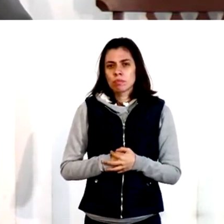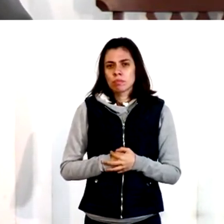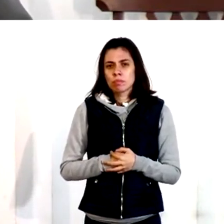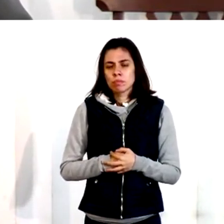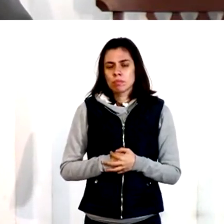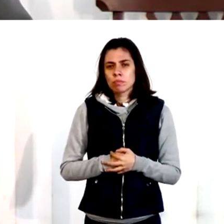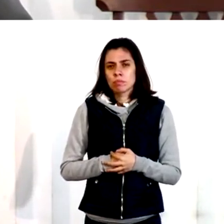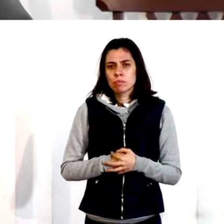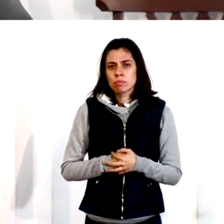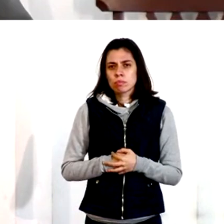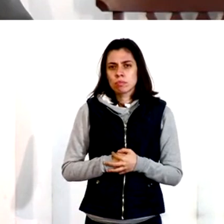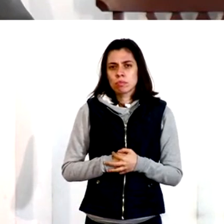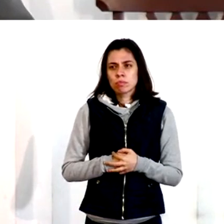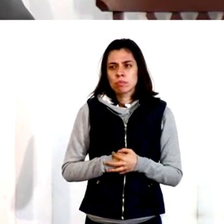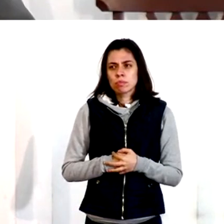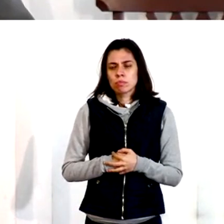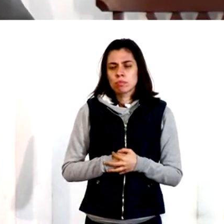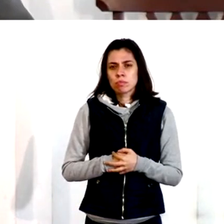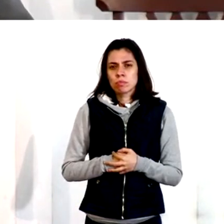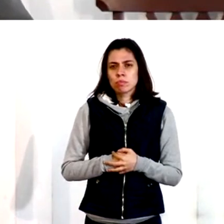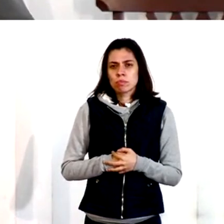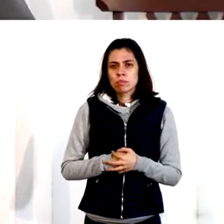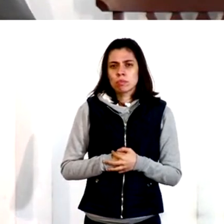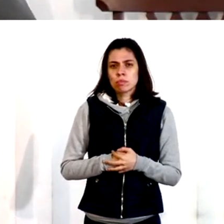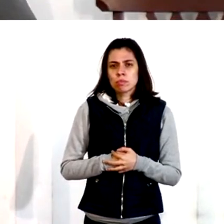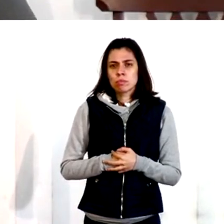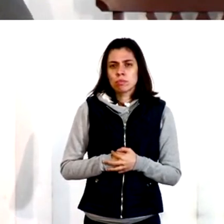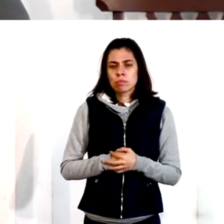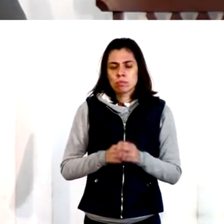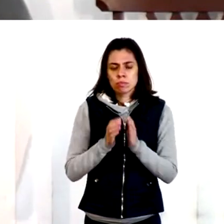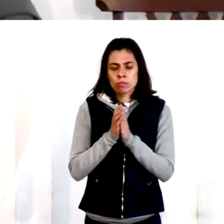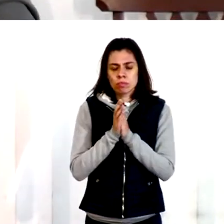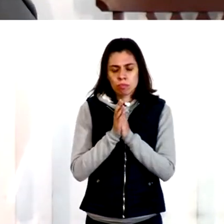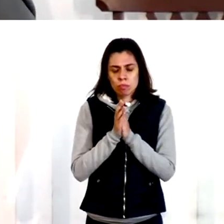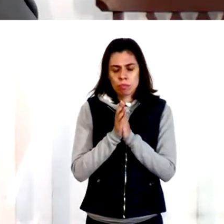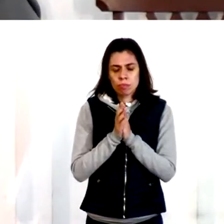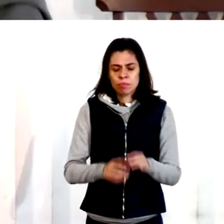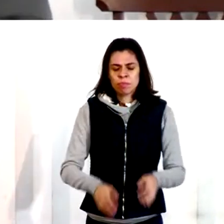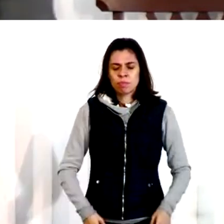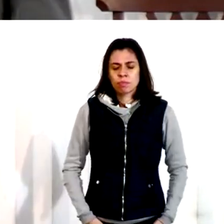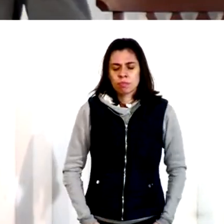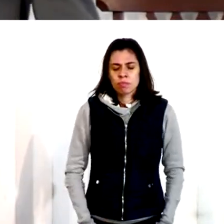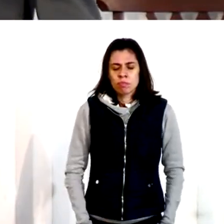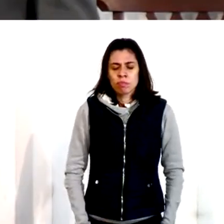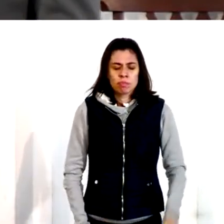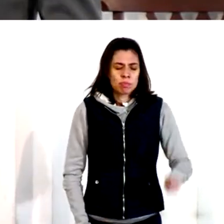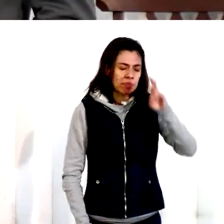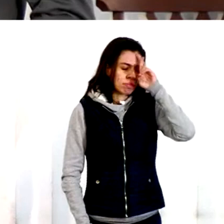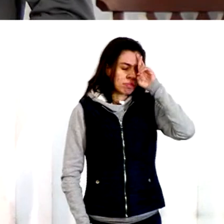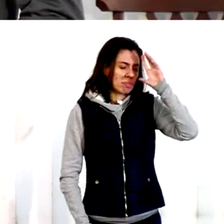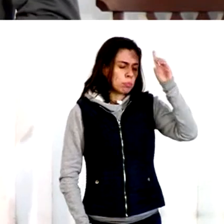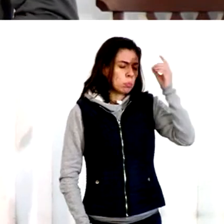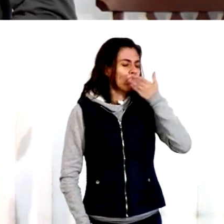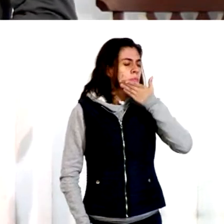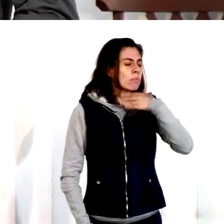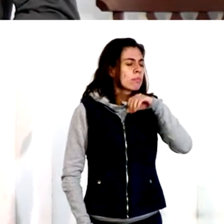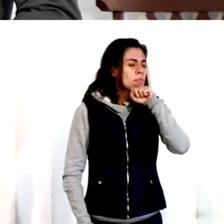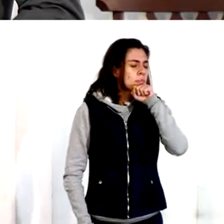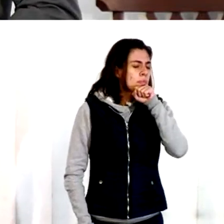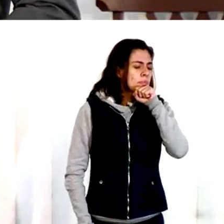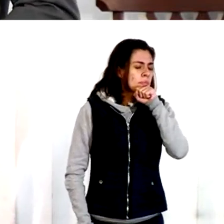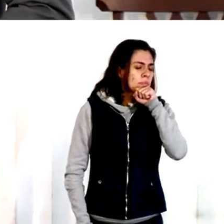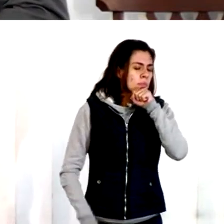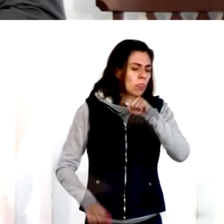Oremos a Deus. Senhor, nosso Deus e nosso Pai, o